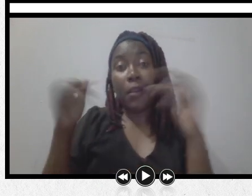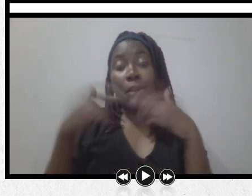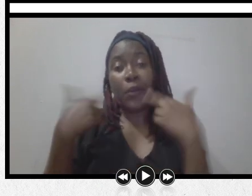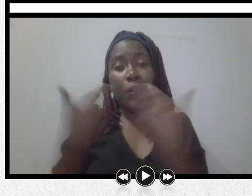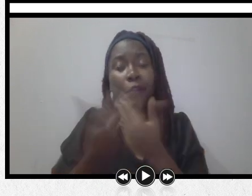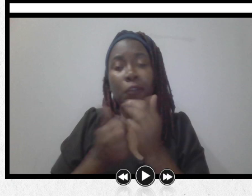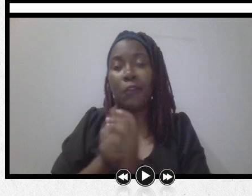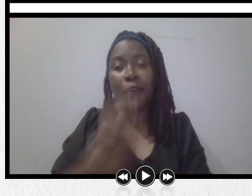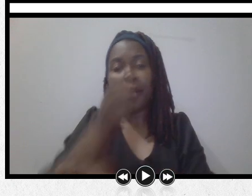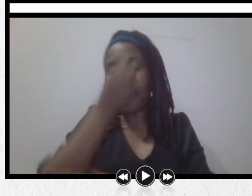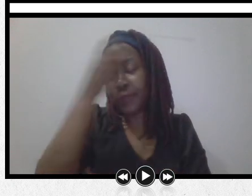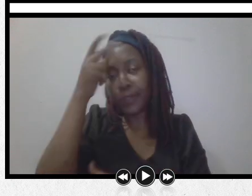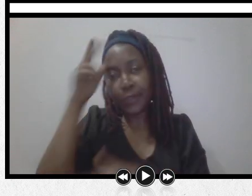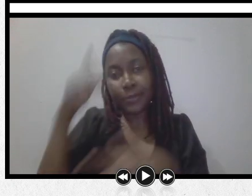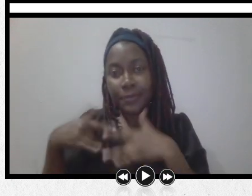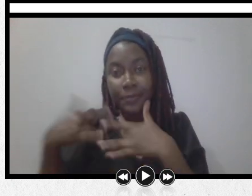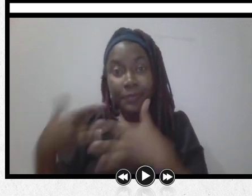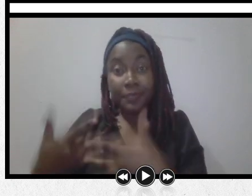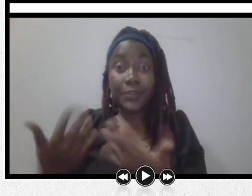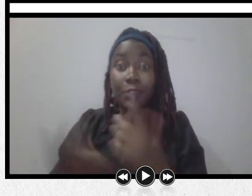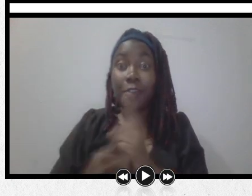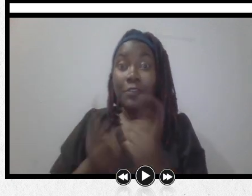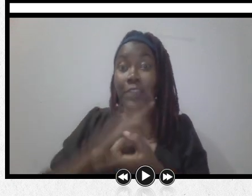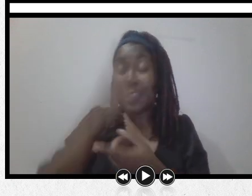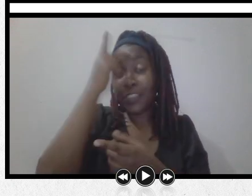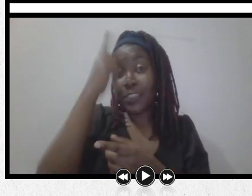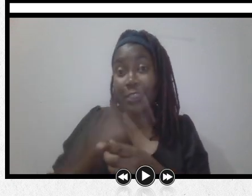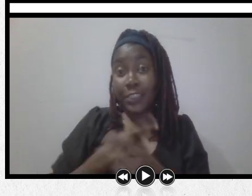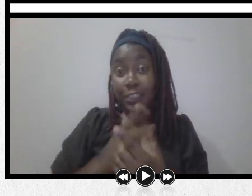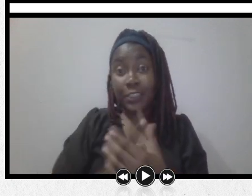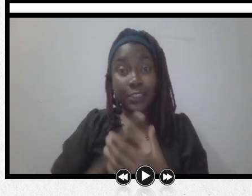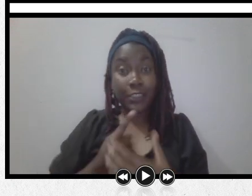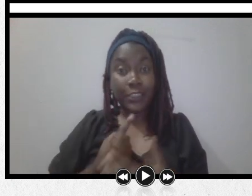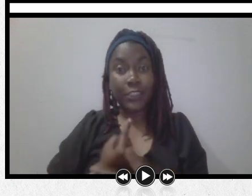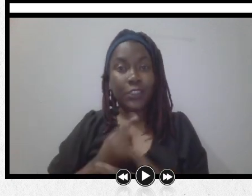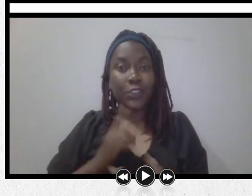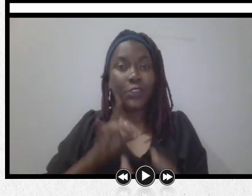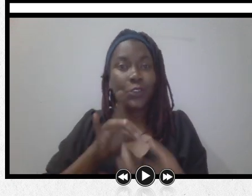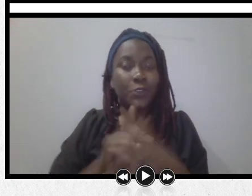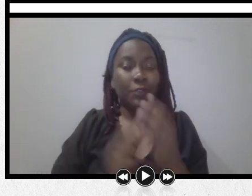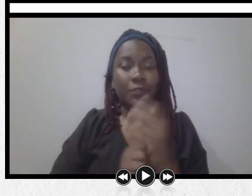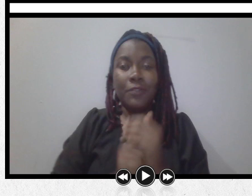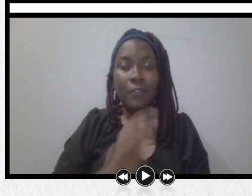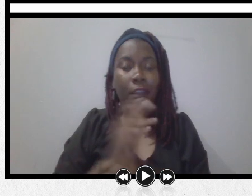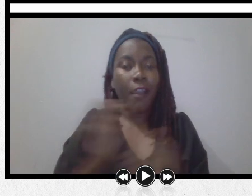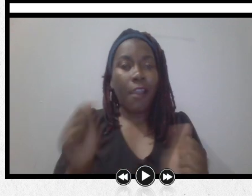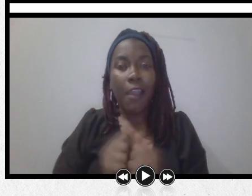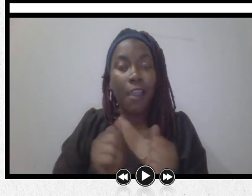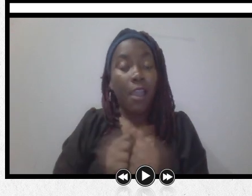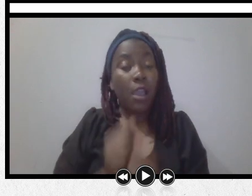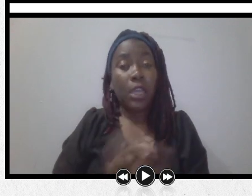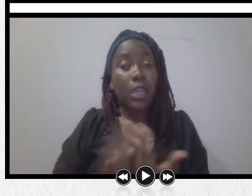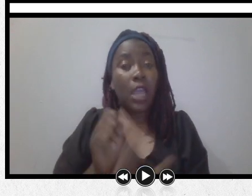serviço. Então, o município, ao invés de trabalhar de forma isolada, ele se une a vários outros municípios em um consórcio público e cria uma